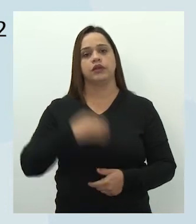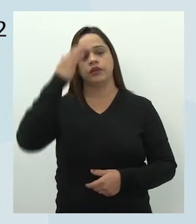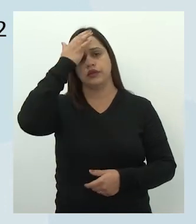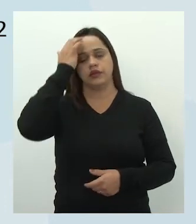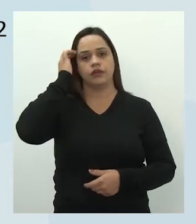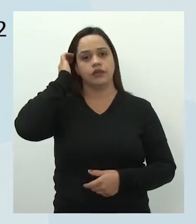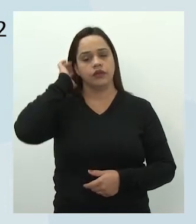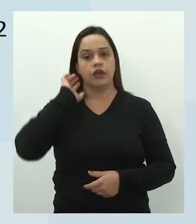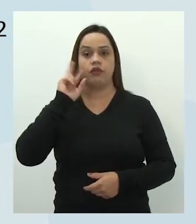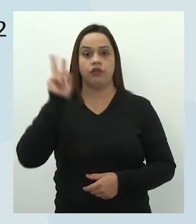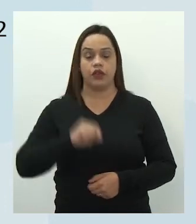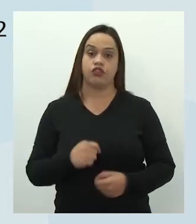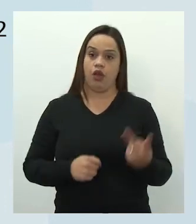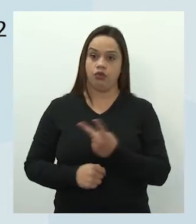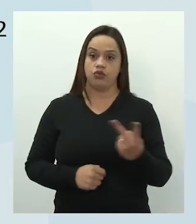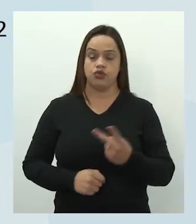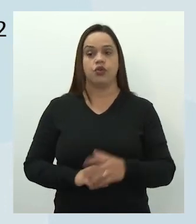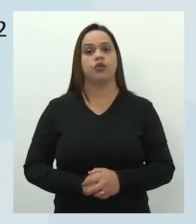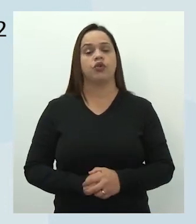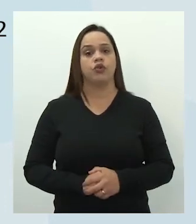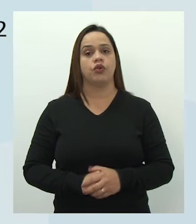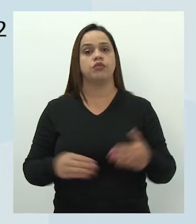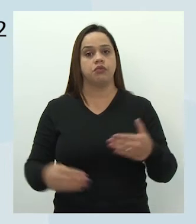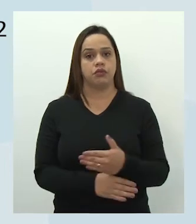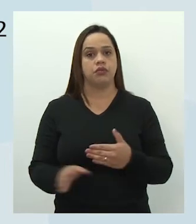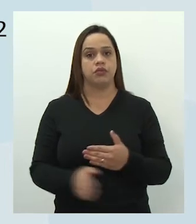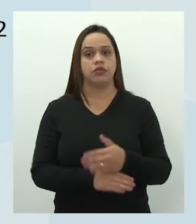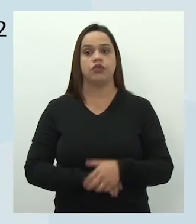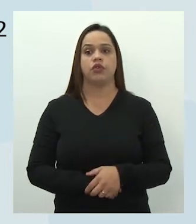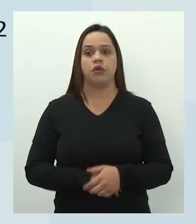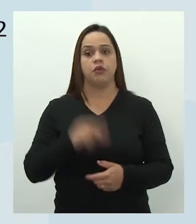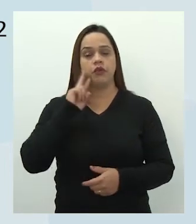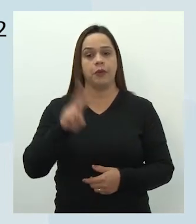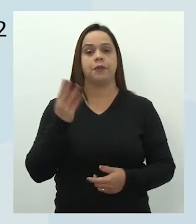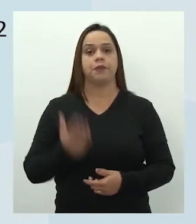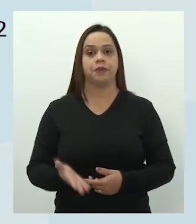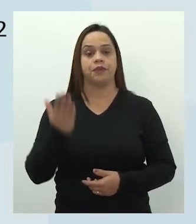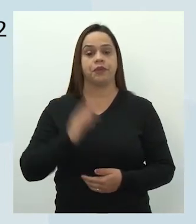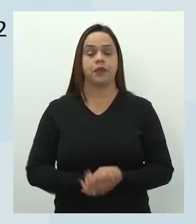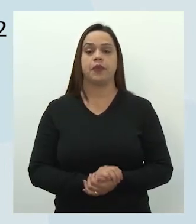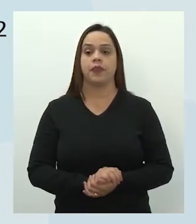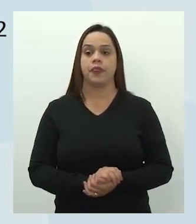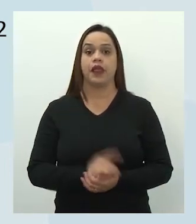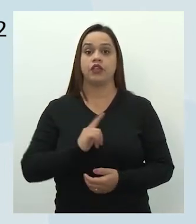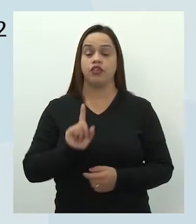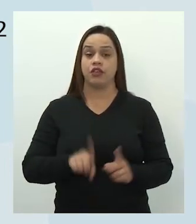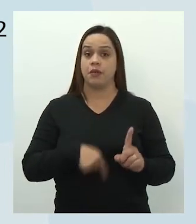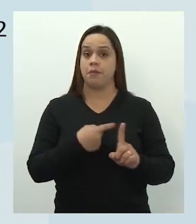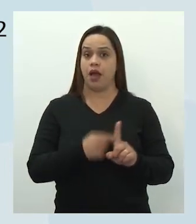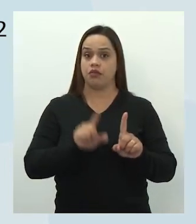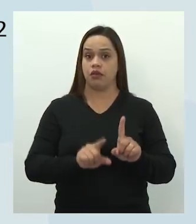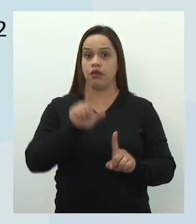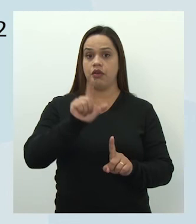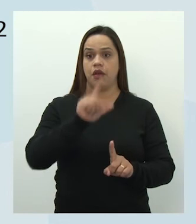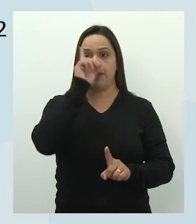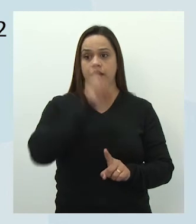Isso. Então, eu tinha esses dois. Pode passar um pouquinho que a gente vai ver uma animação. Então, tinha esse pedacinho a mais aí.